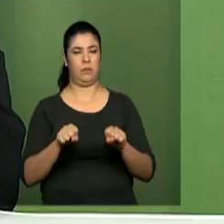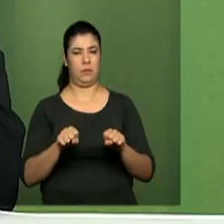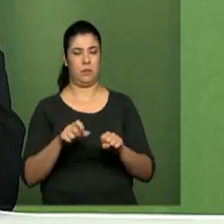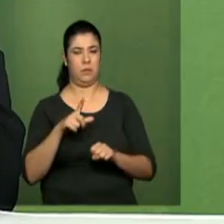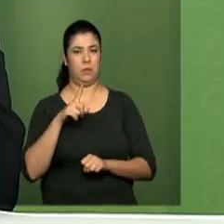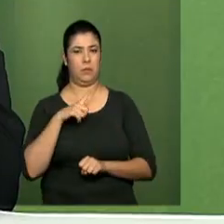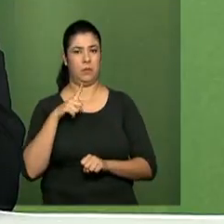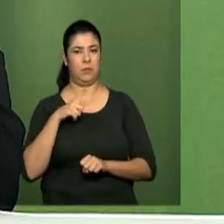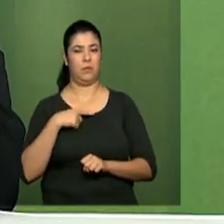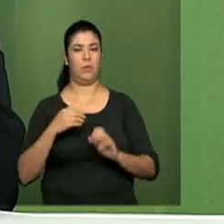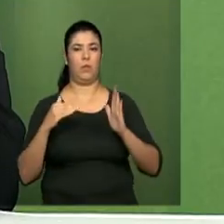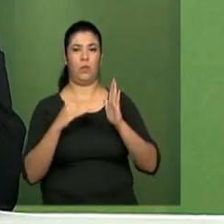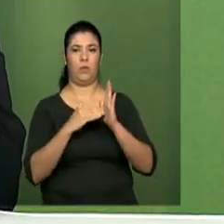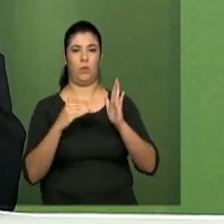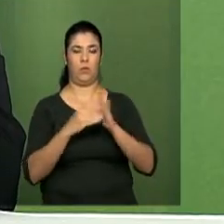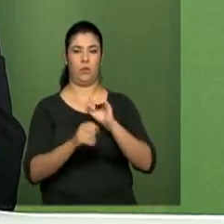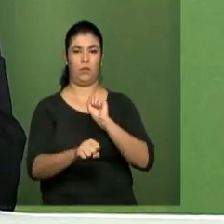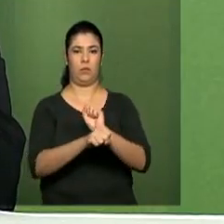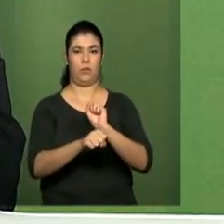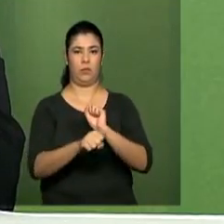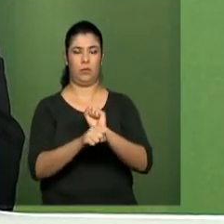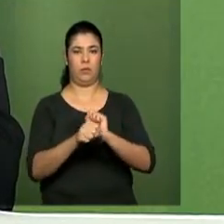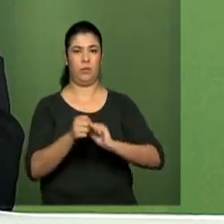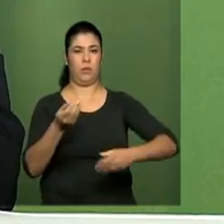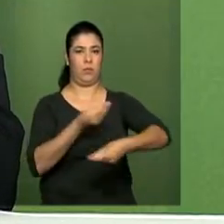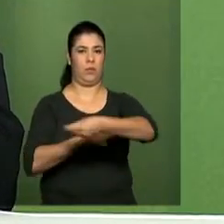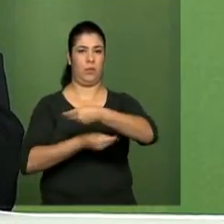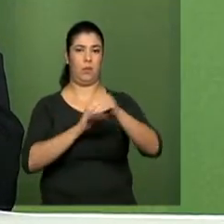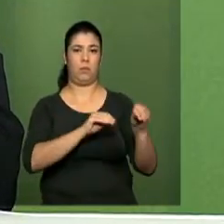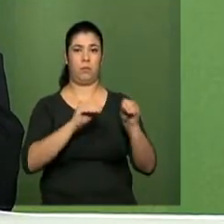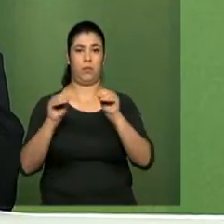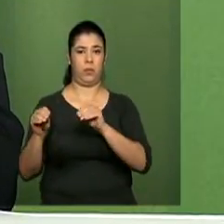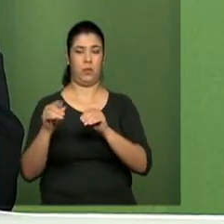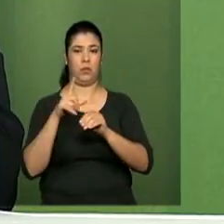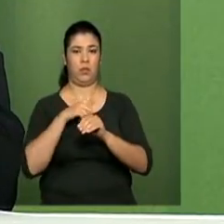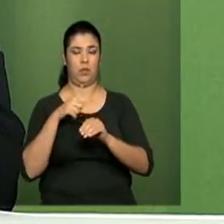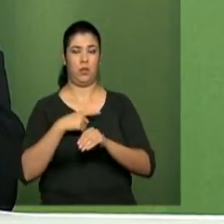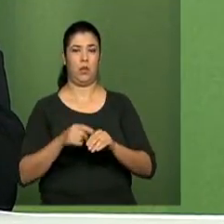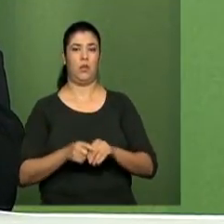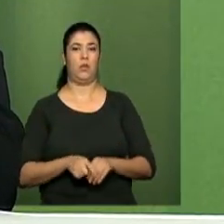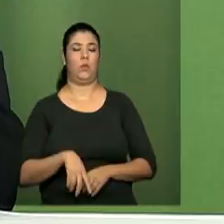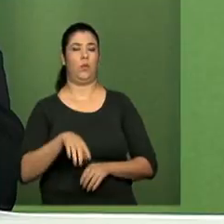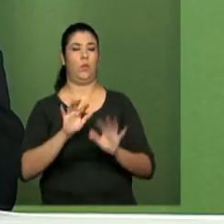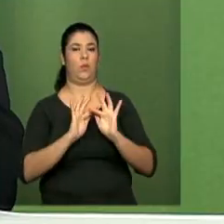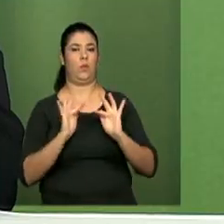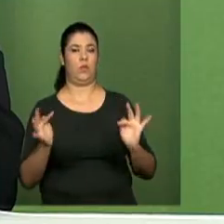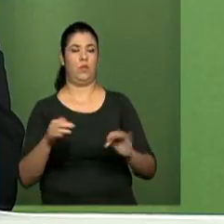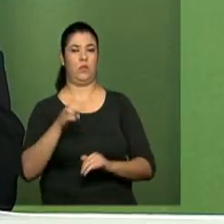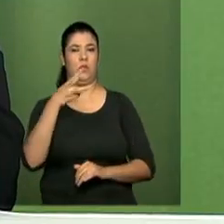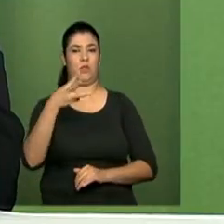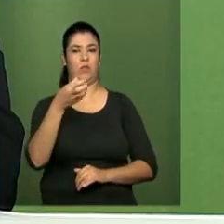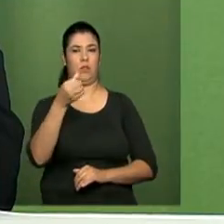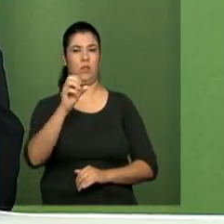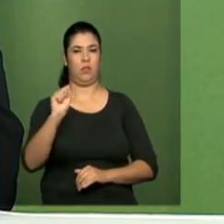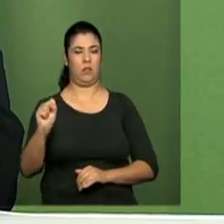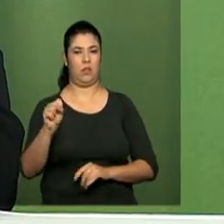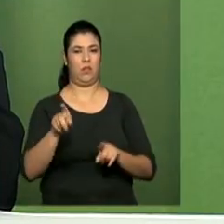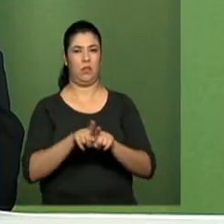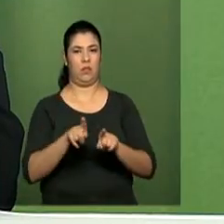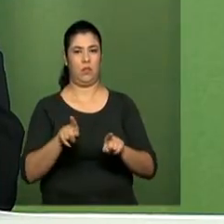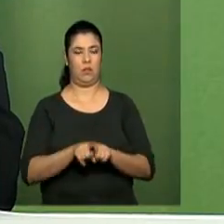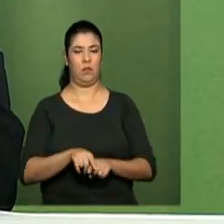esperado para a transição entre o simples de 3 600 ele vai para sete milhões e